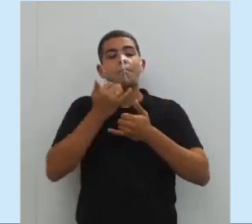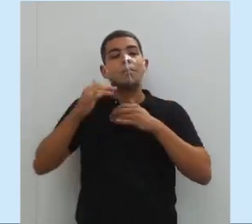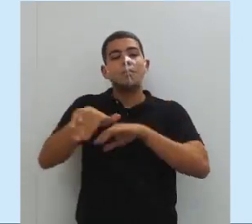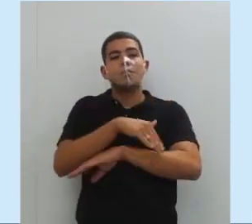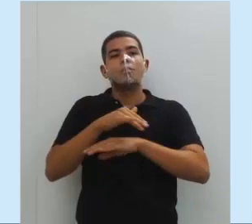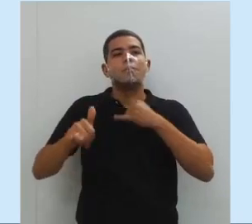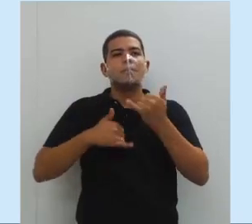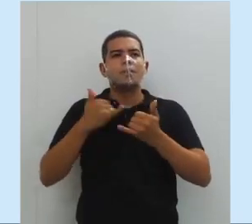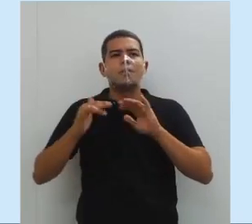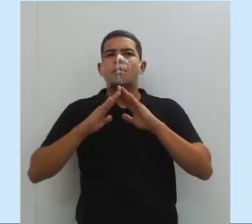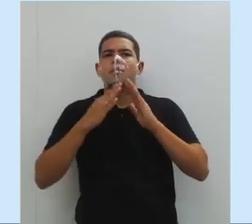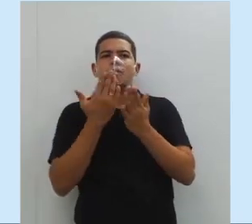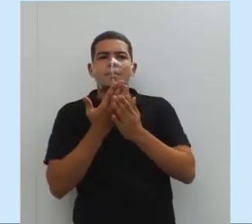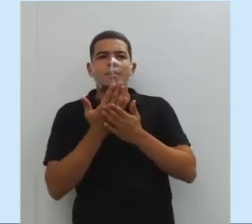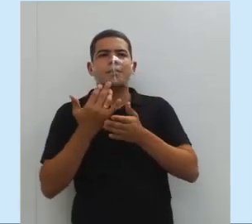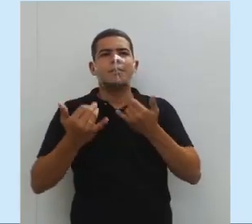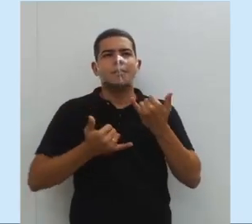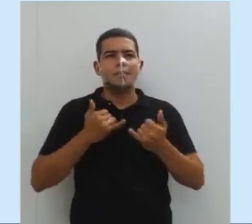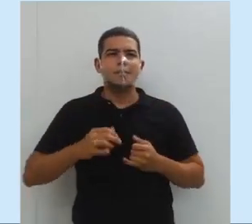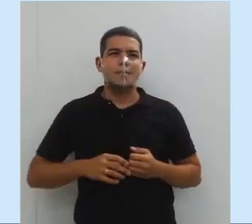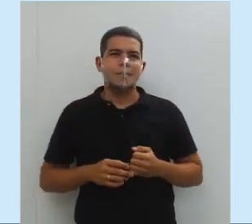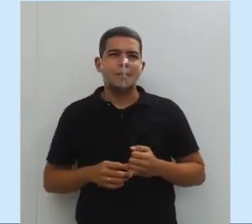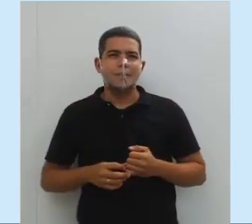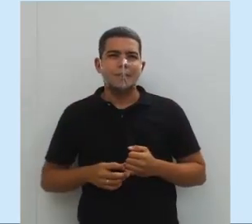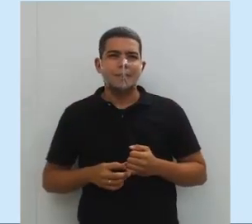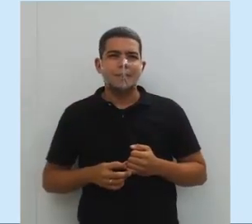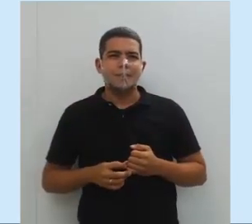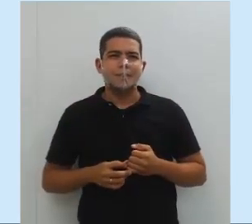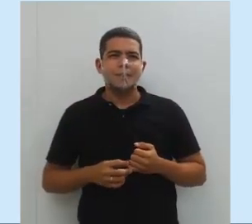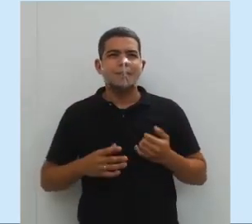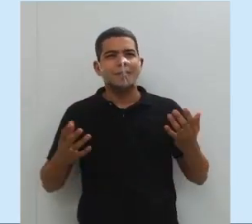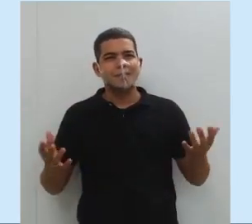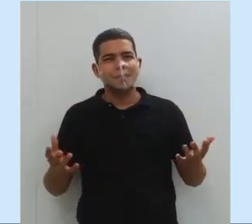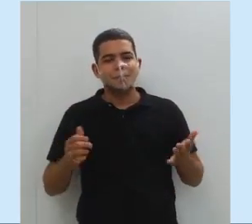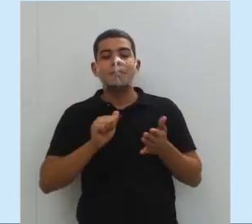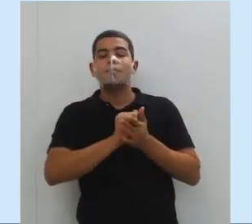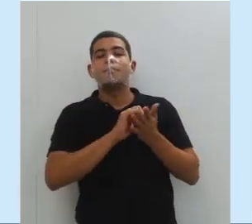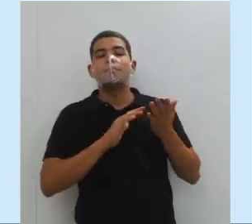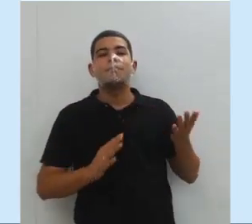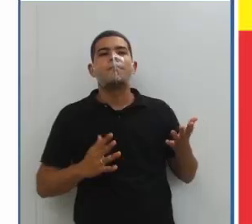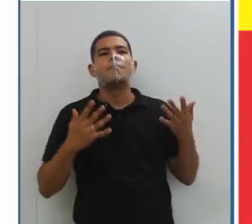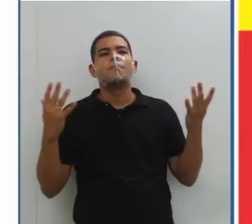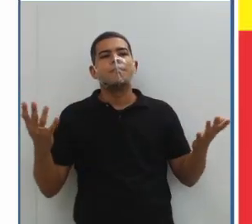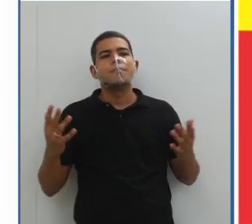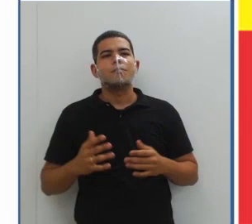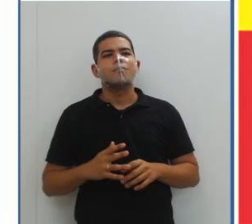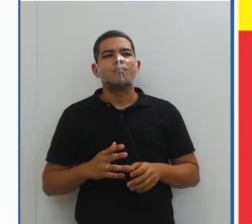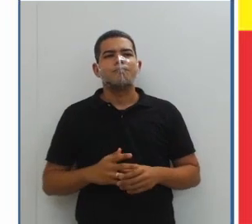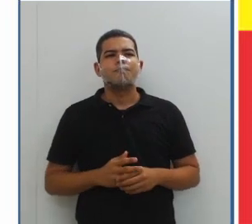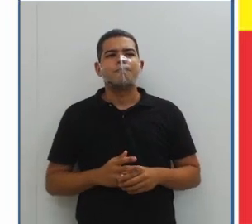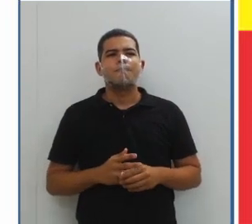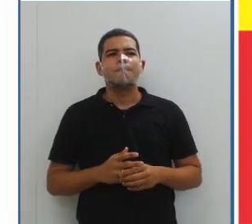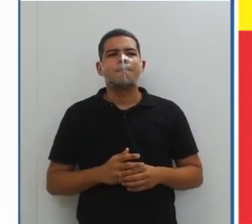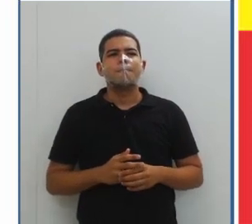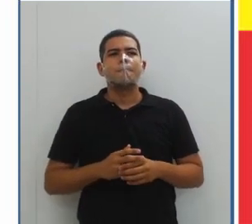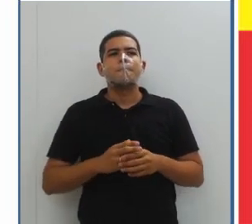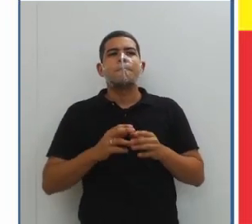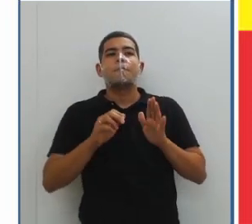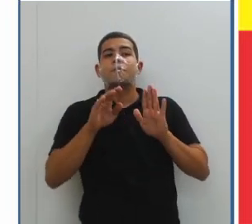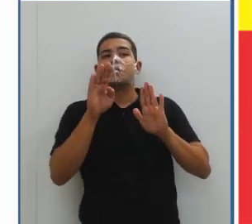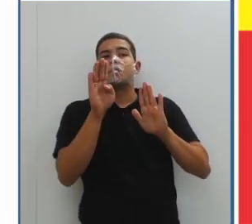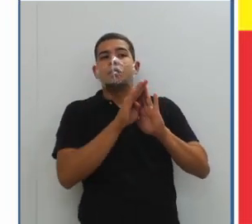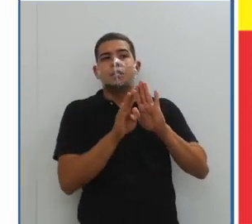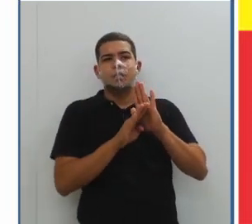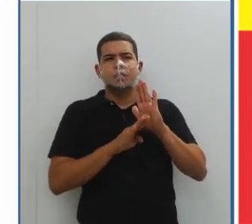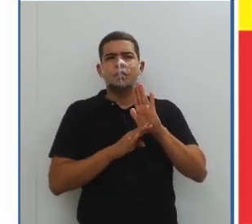para a escola. É bem divertido e interessante. Então, vamos lá para a nossa atividade do dia, né? Faça uma